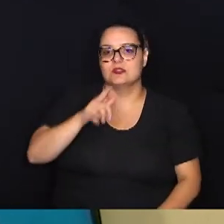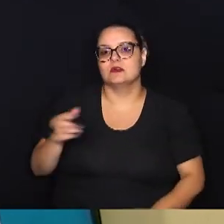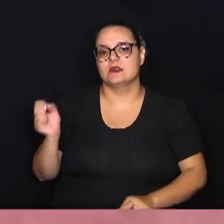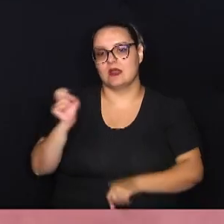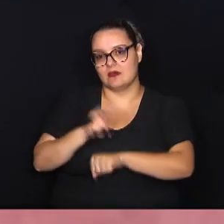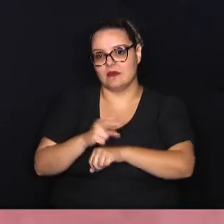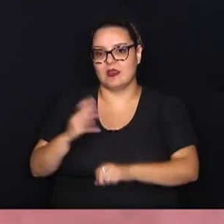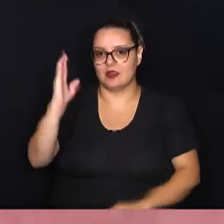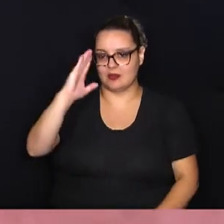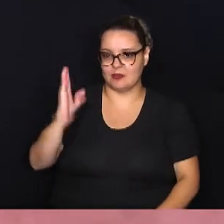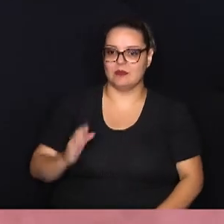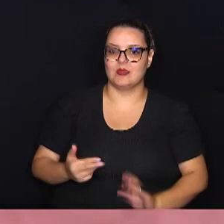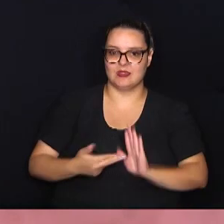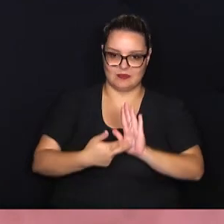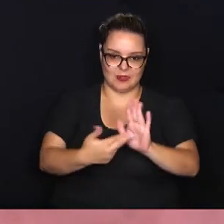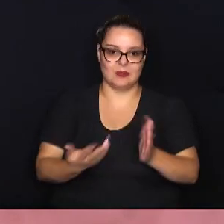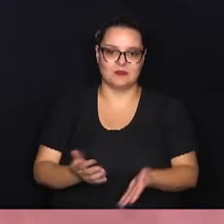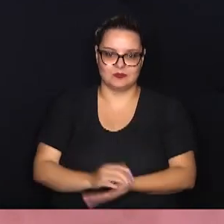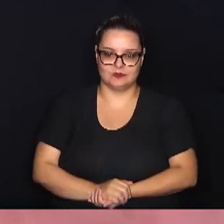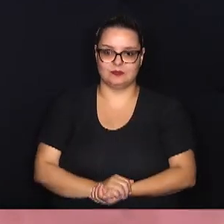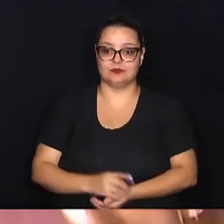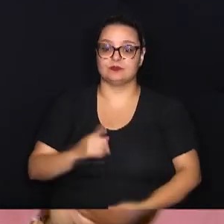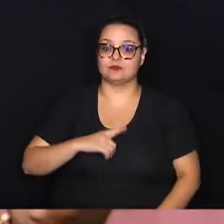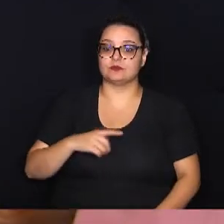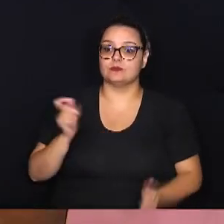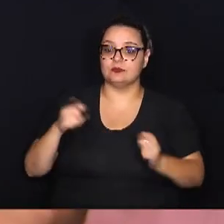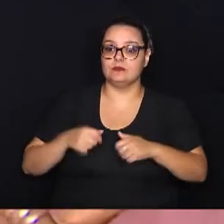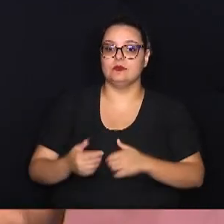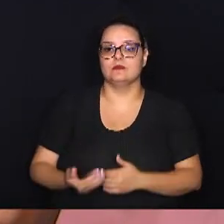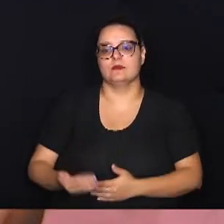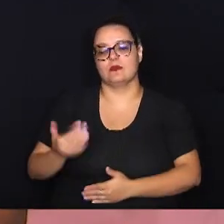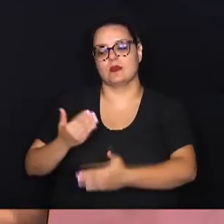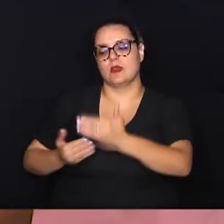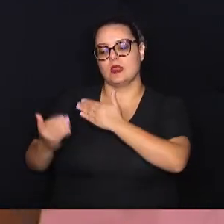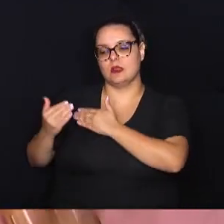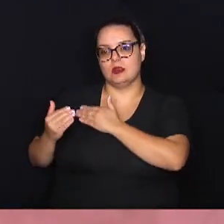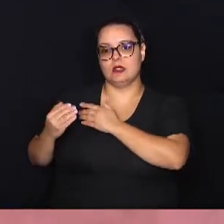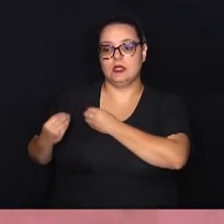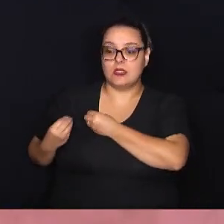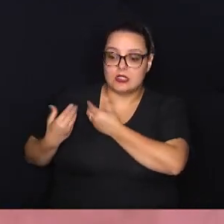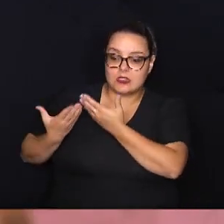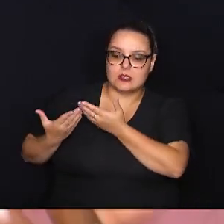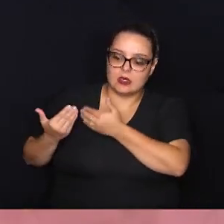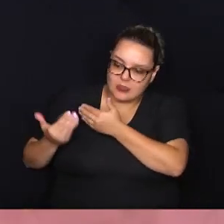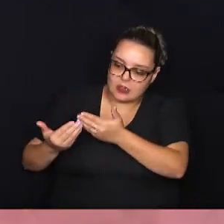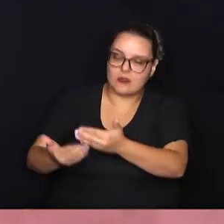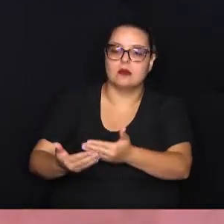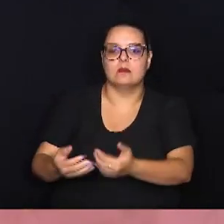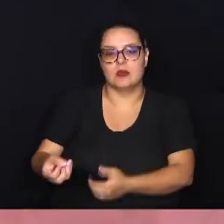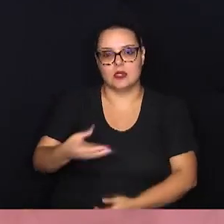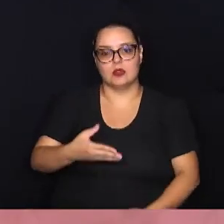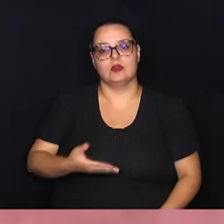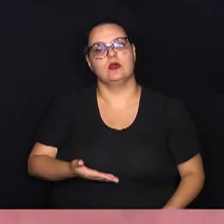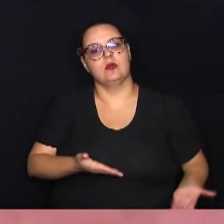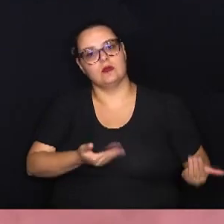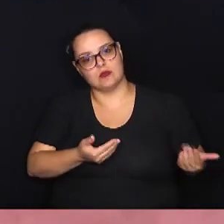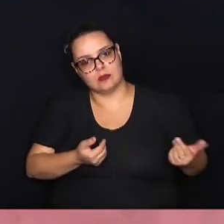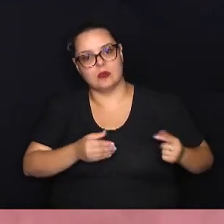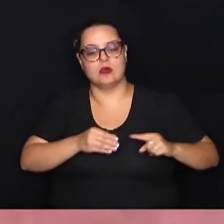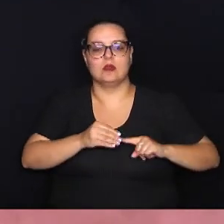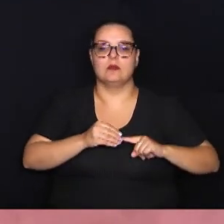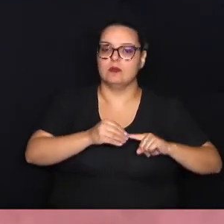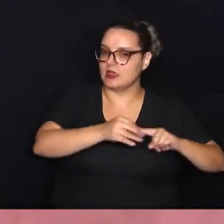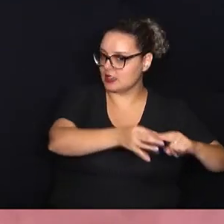além fronteiras. Poder ter a possibilidade de ecoar e trazer essa oportunidade para os nossos jovens periféricos tão carentes